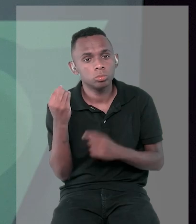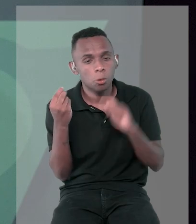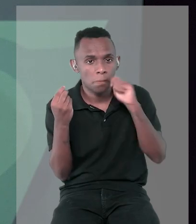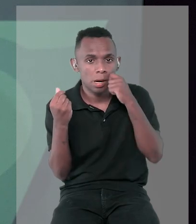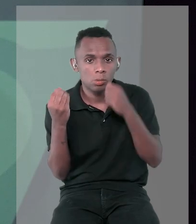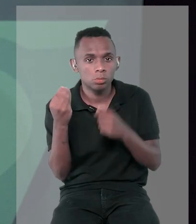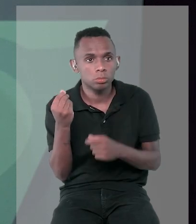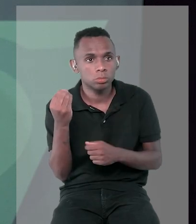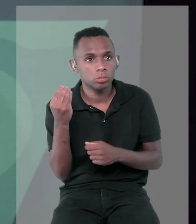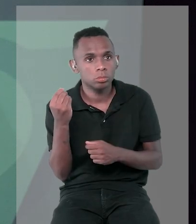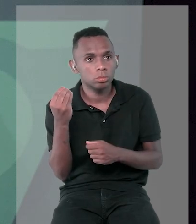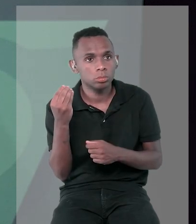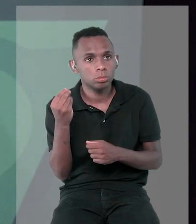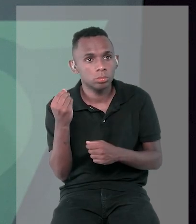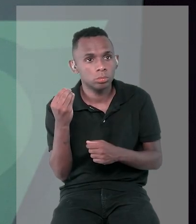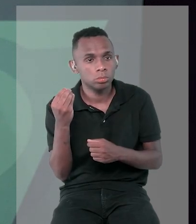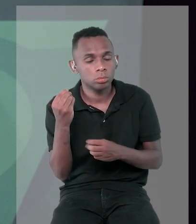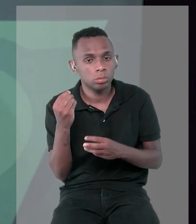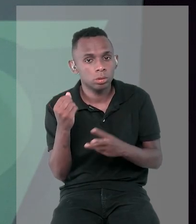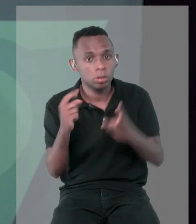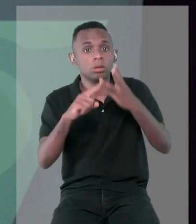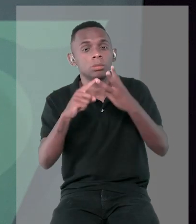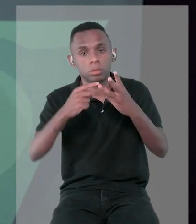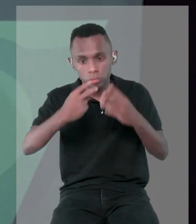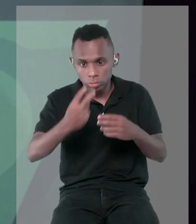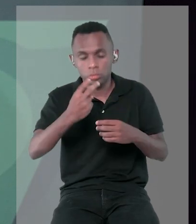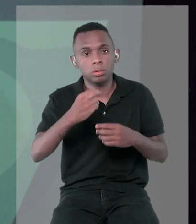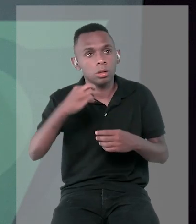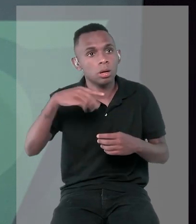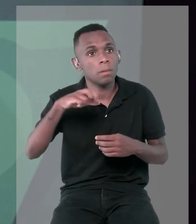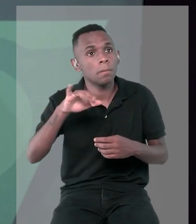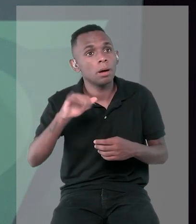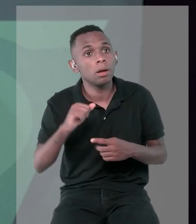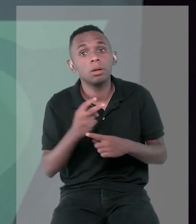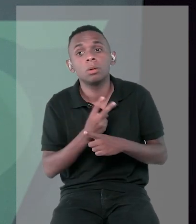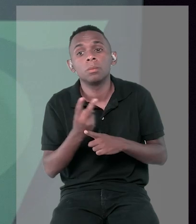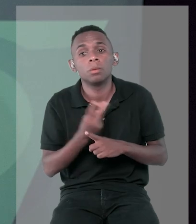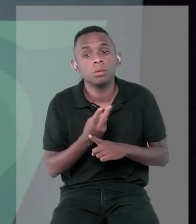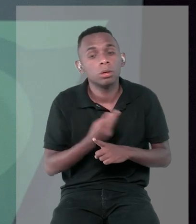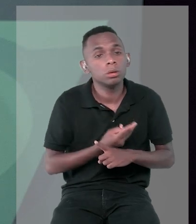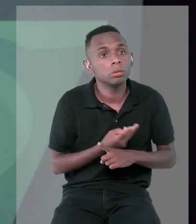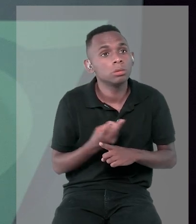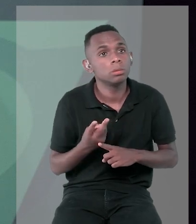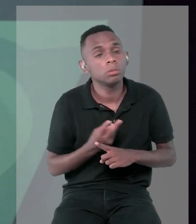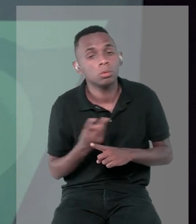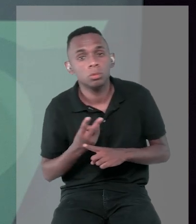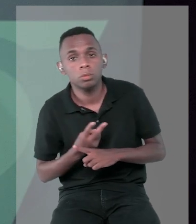mão, e daí vem o rosto da Maria Fernanda. Estou procurando,